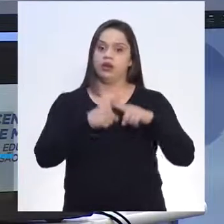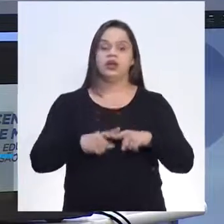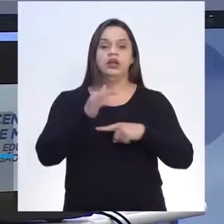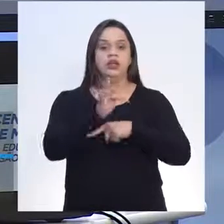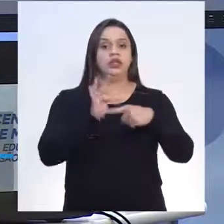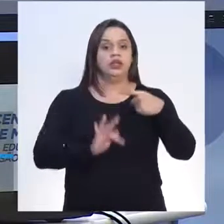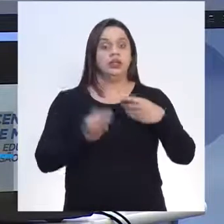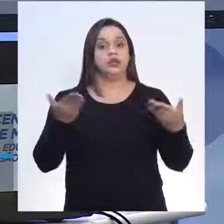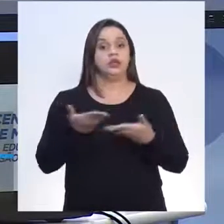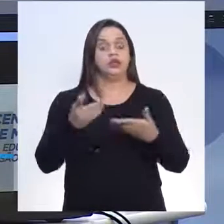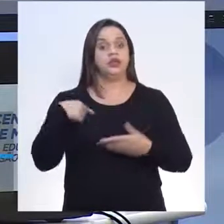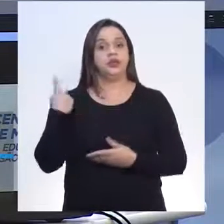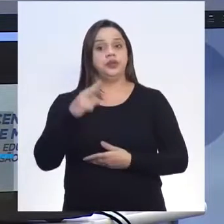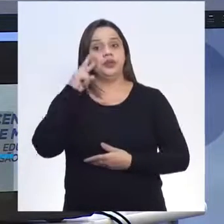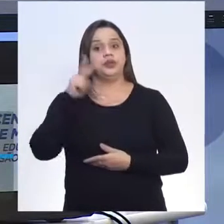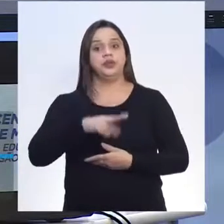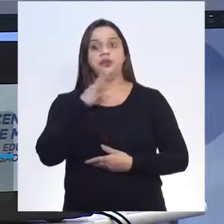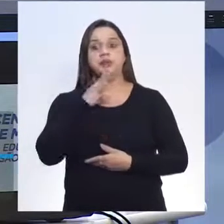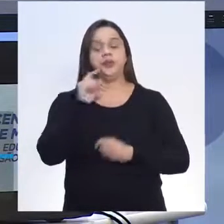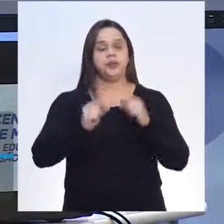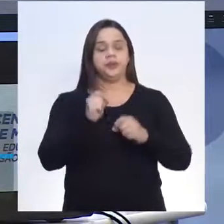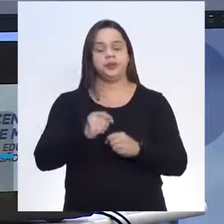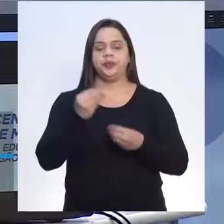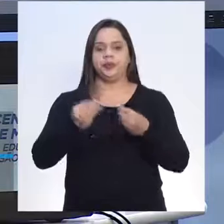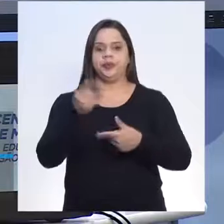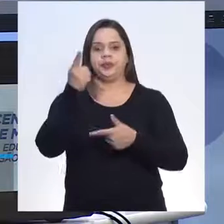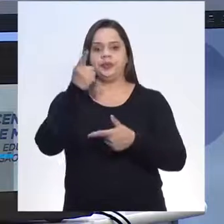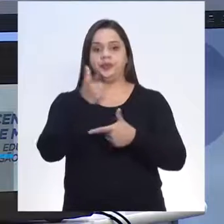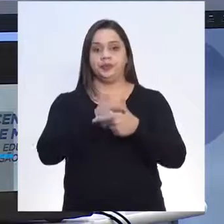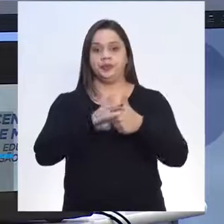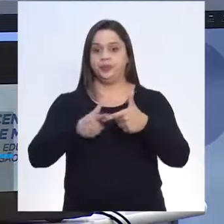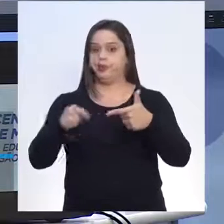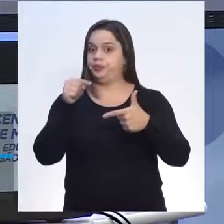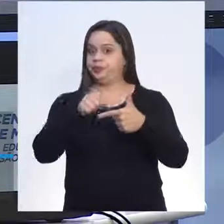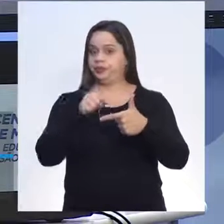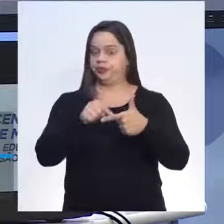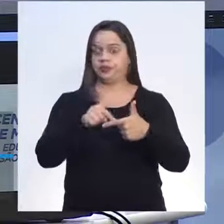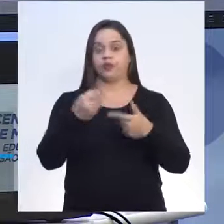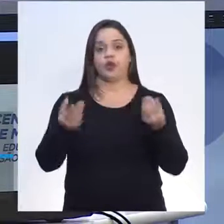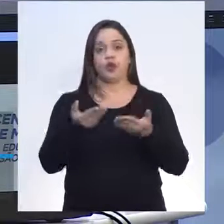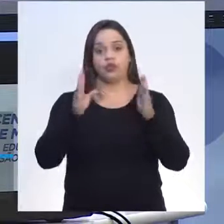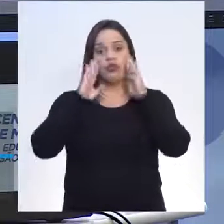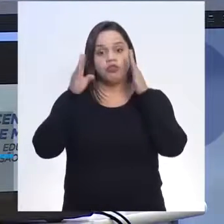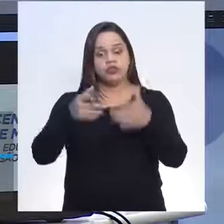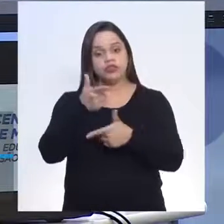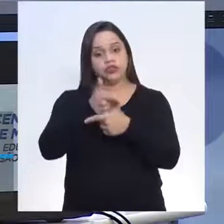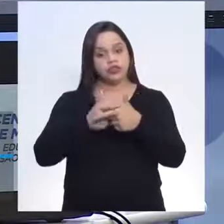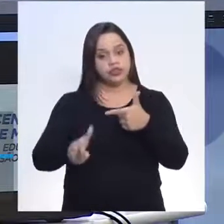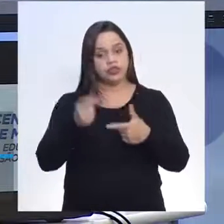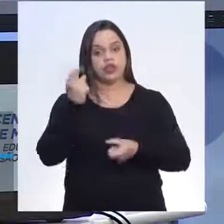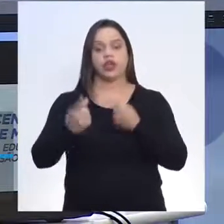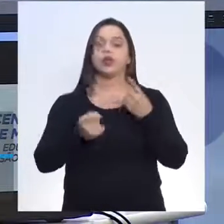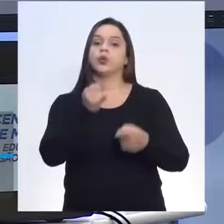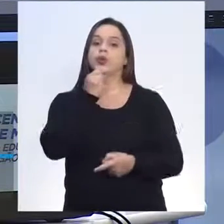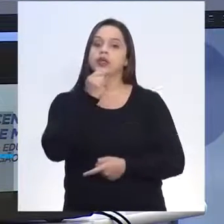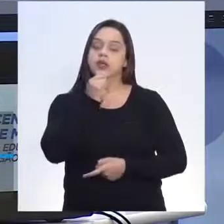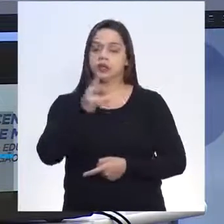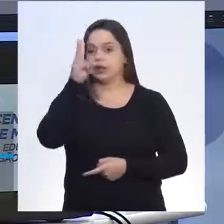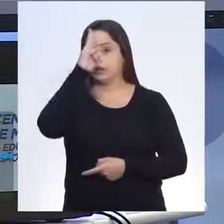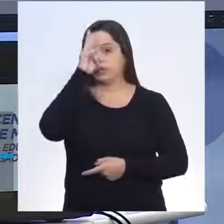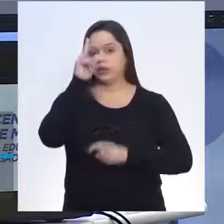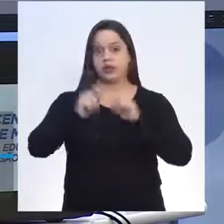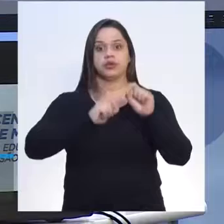fração, e hoje nós vamos ver a divisão. Então, hoje eu vou focar na ideia da divisão e alguns modelos. Lembrando,